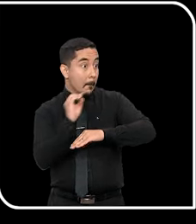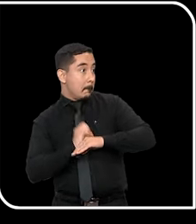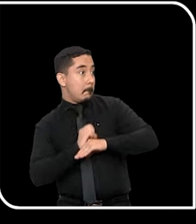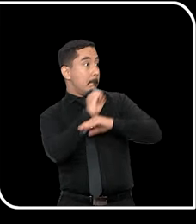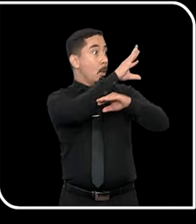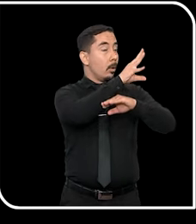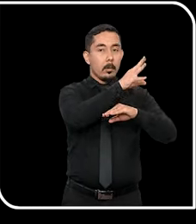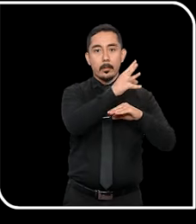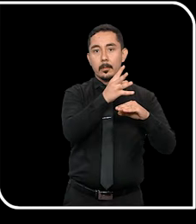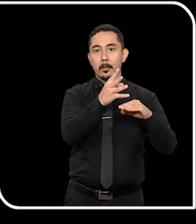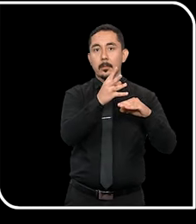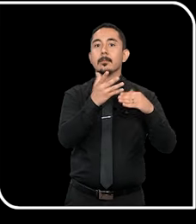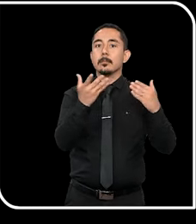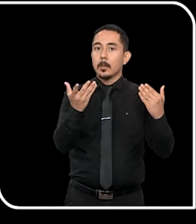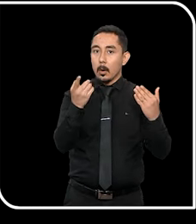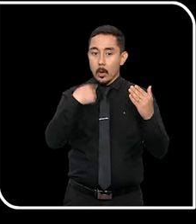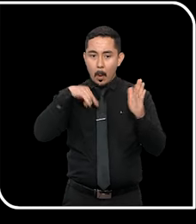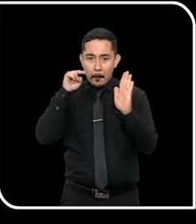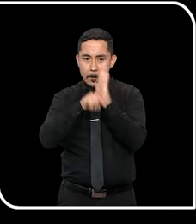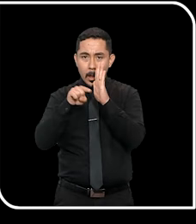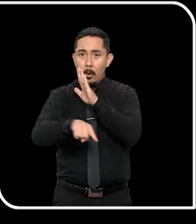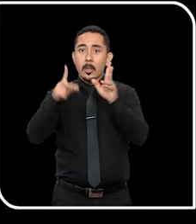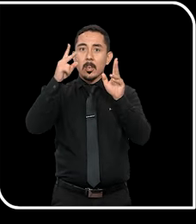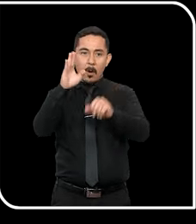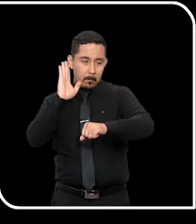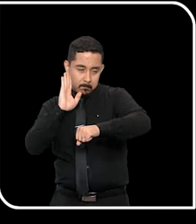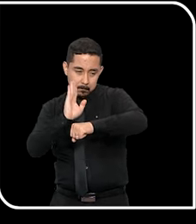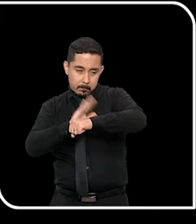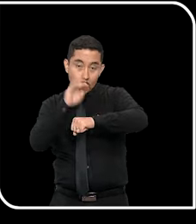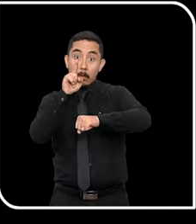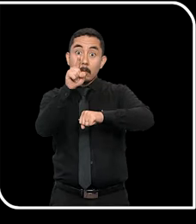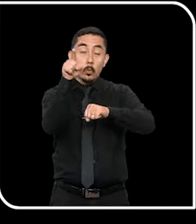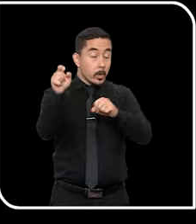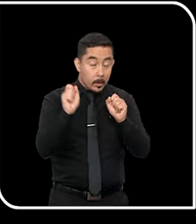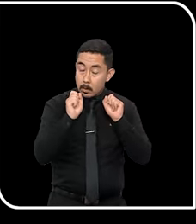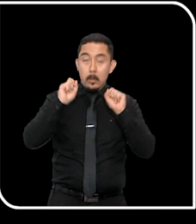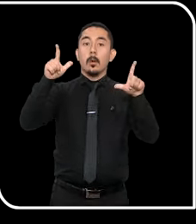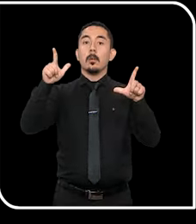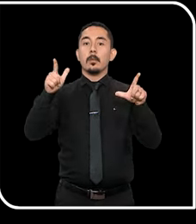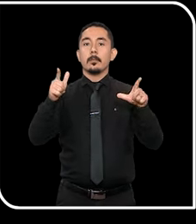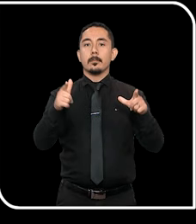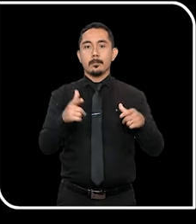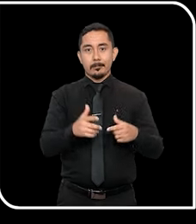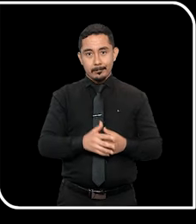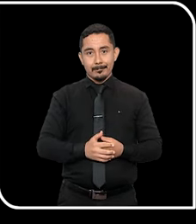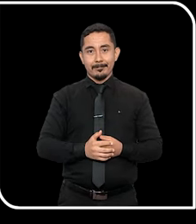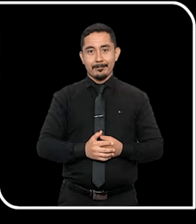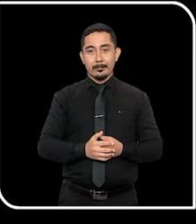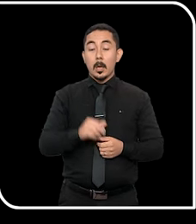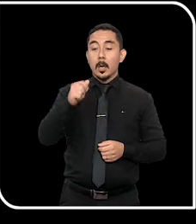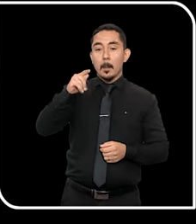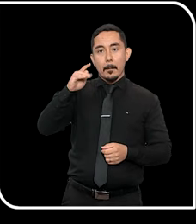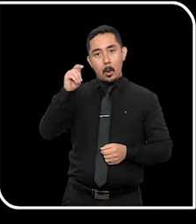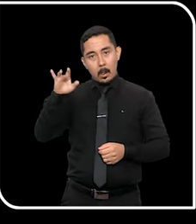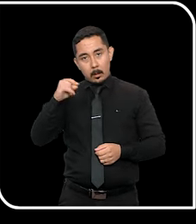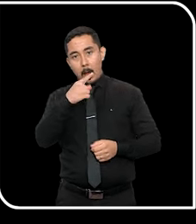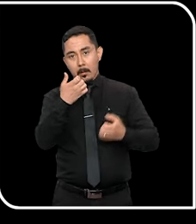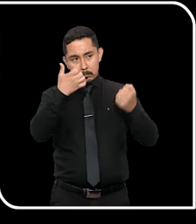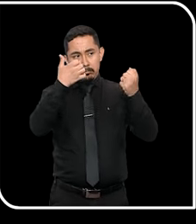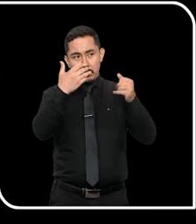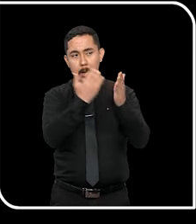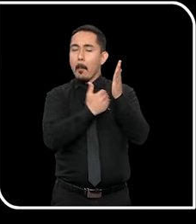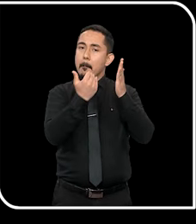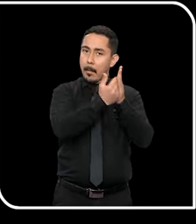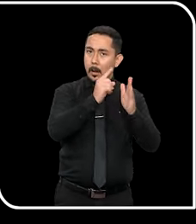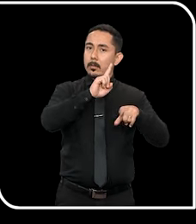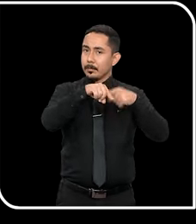eh a Natália vai falar com eh sobre isso com mais eh propriedade né ela tem ela vai ter um slide